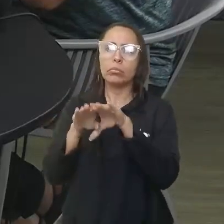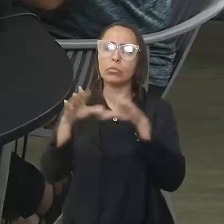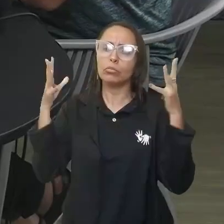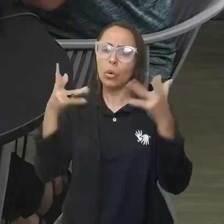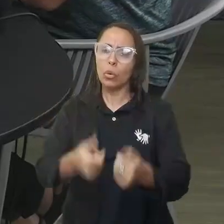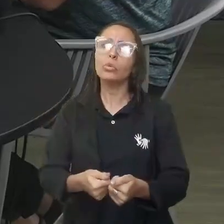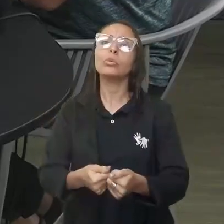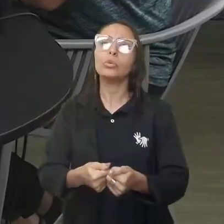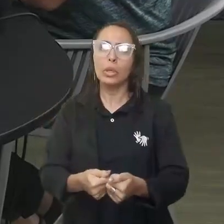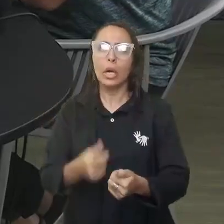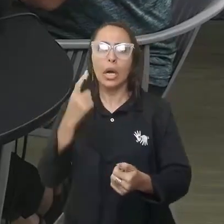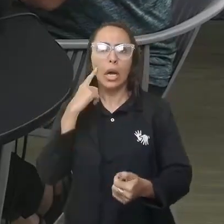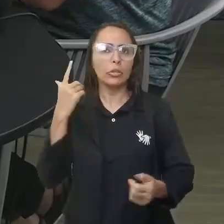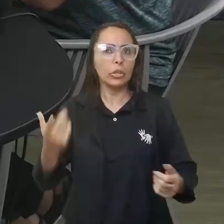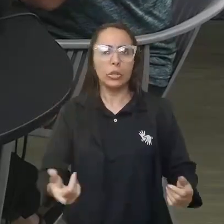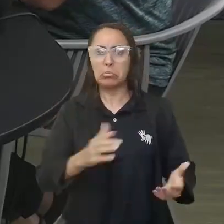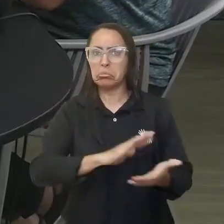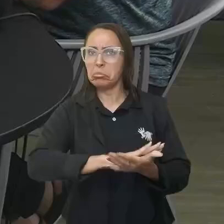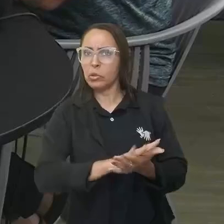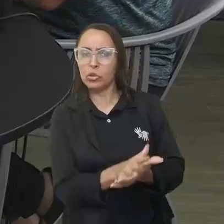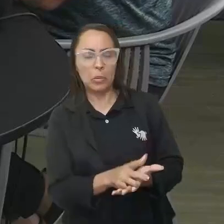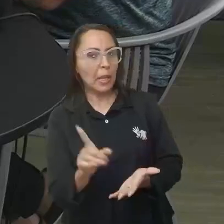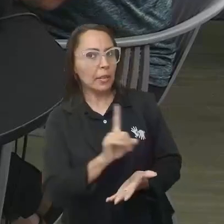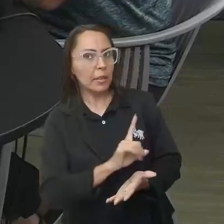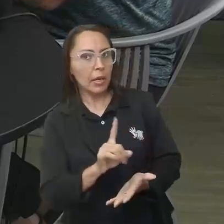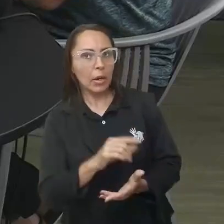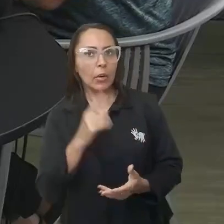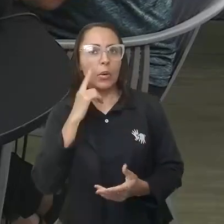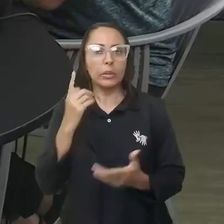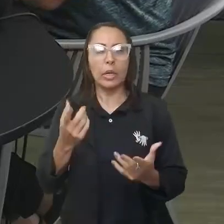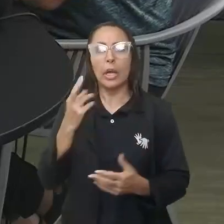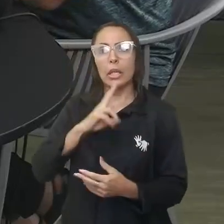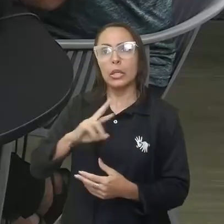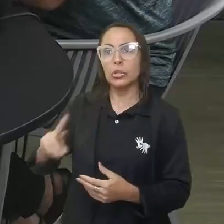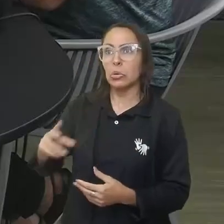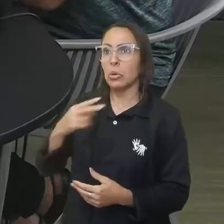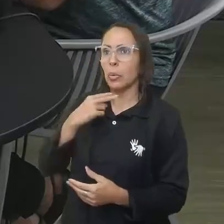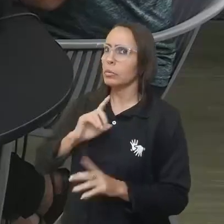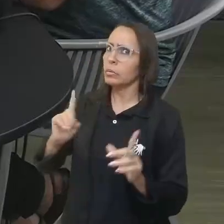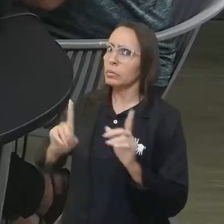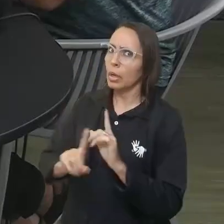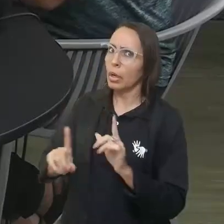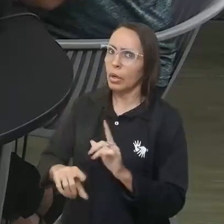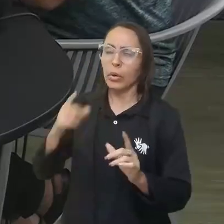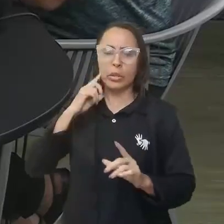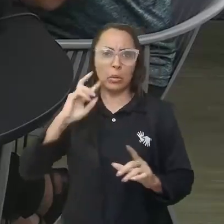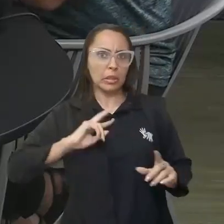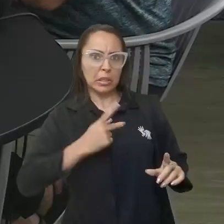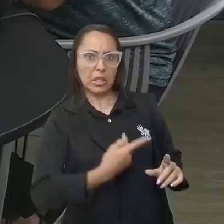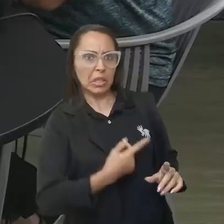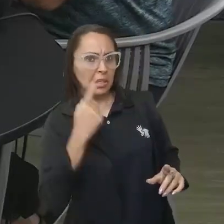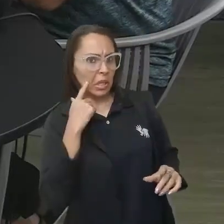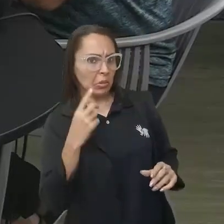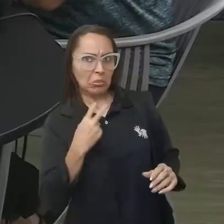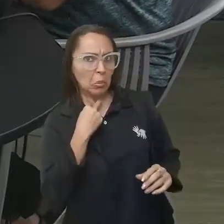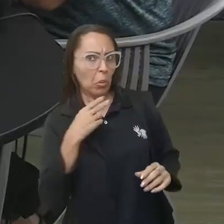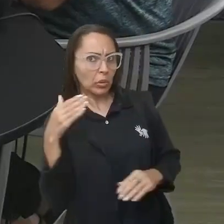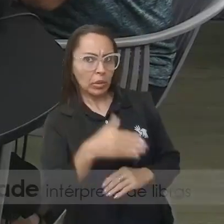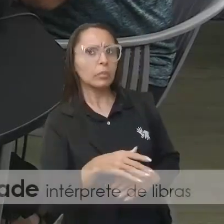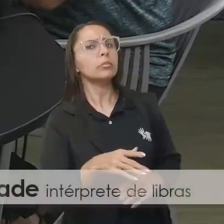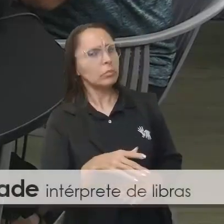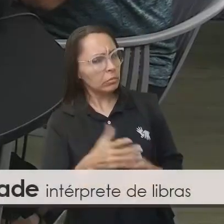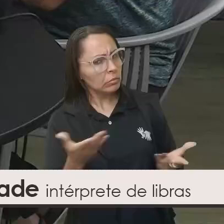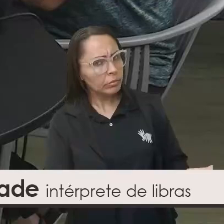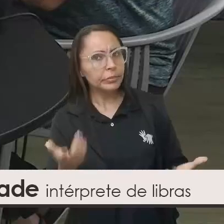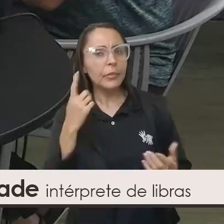é que a gente não faz distinção, se for de tal religião não pode entrar na escola. Então Sim. Quer dizer, se for uma menina trans não pode entrar na escola? Porque assim, a gente diz